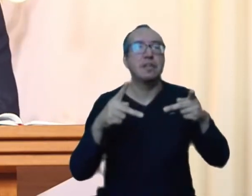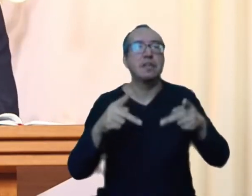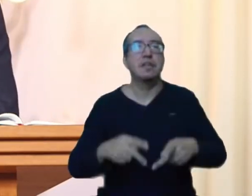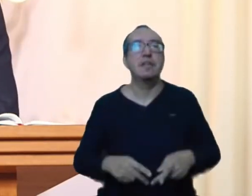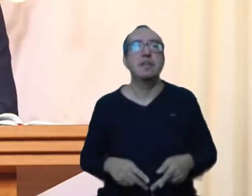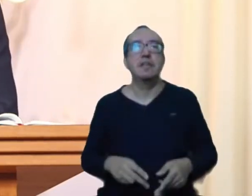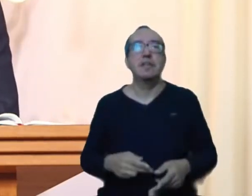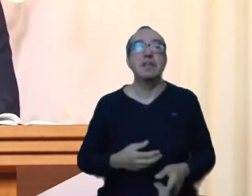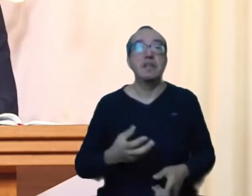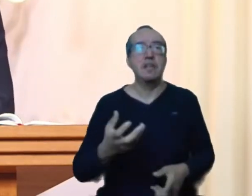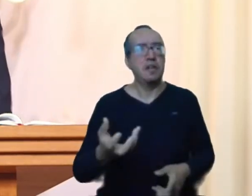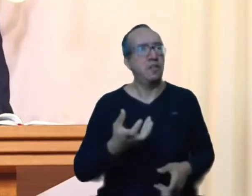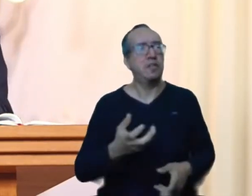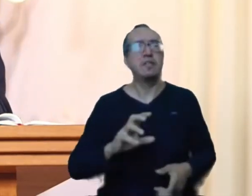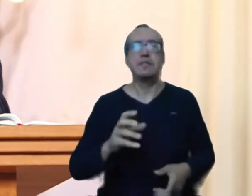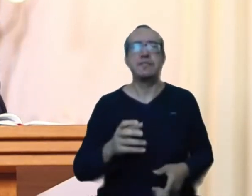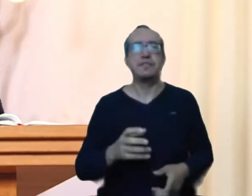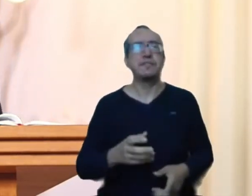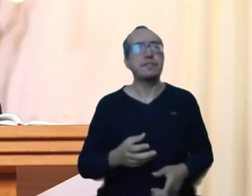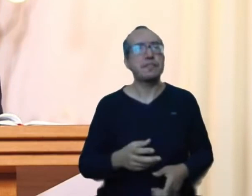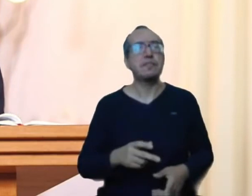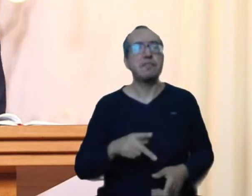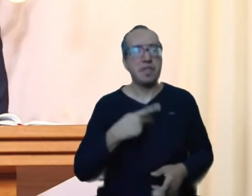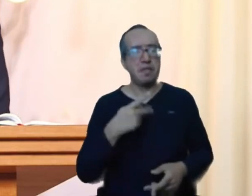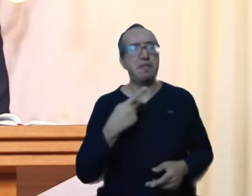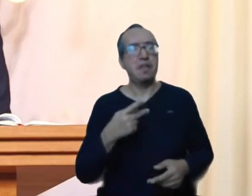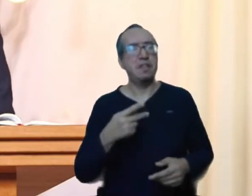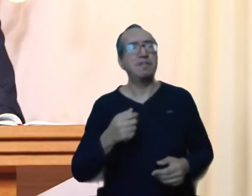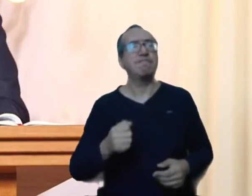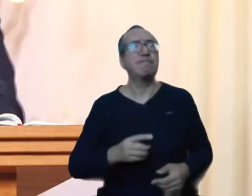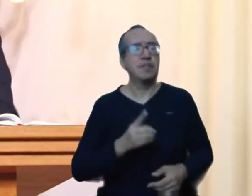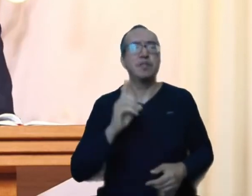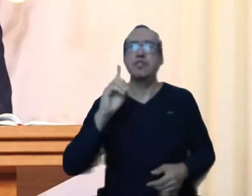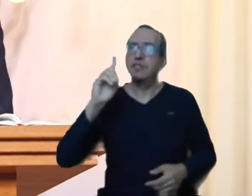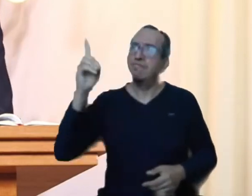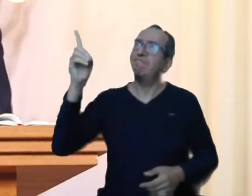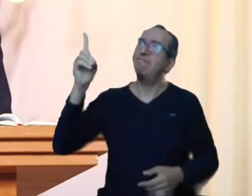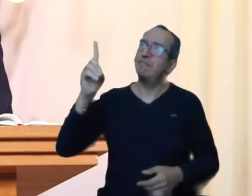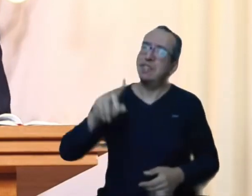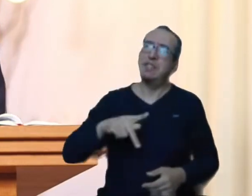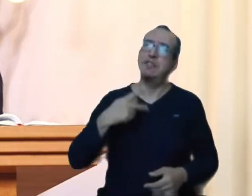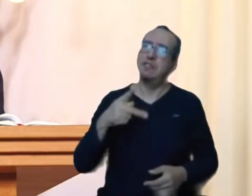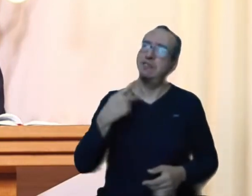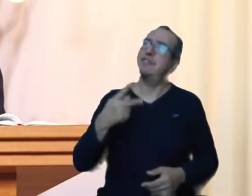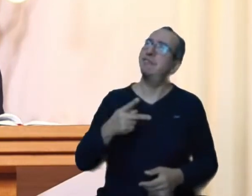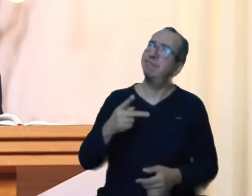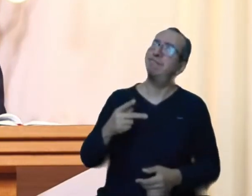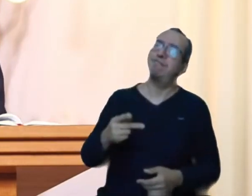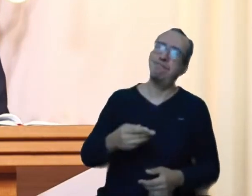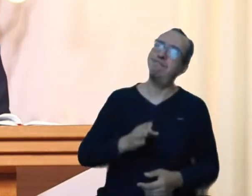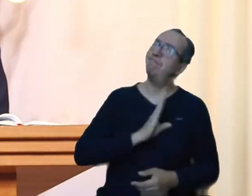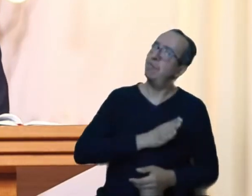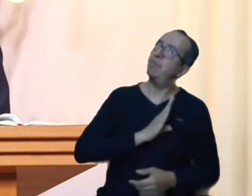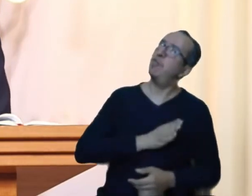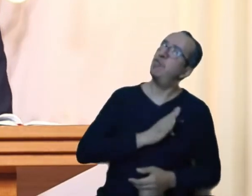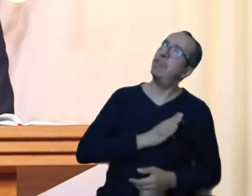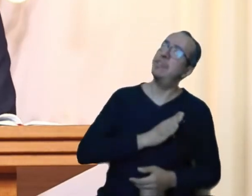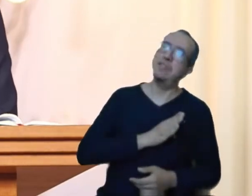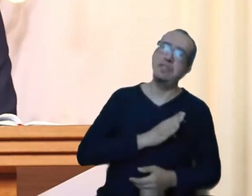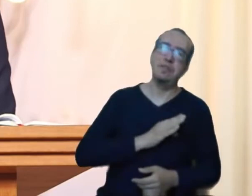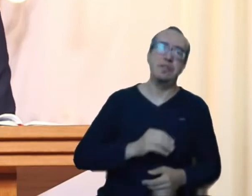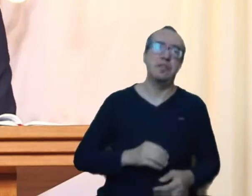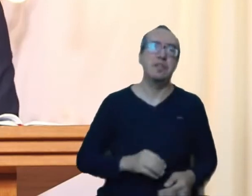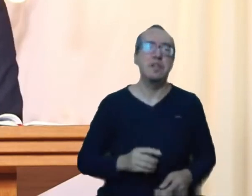meu coração sobre a minha responsabilidade de cuidar das pessoas e, em